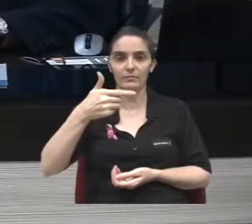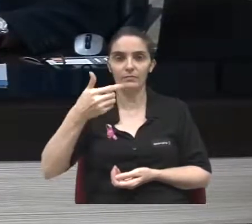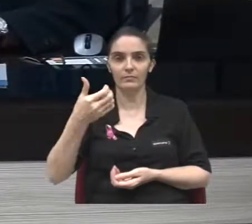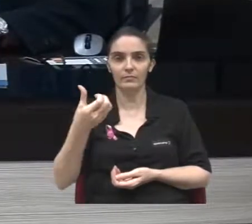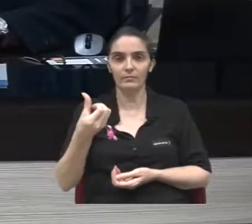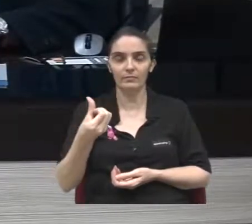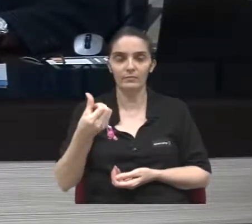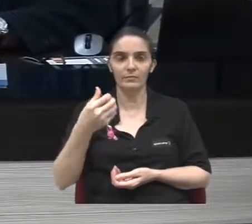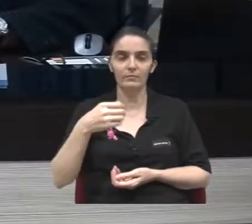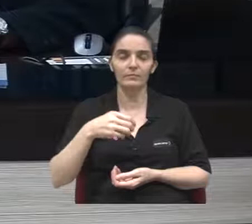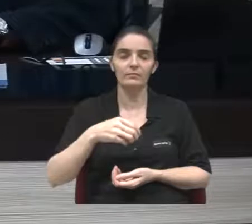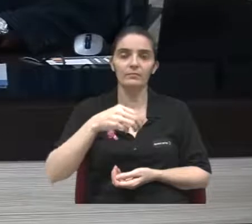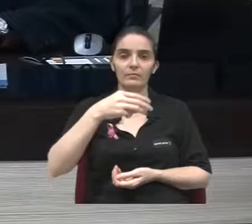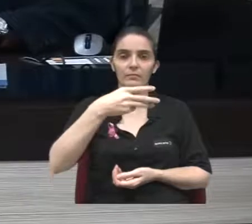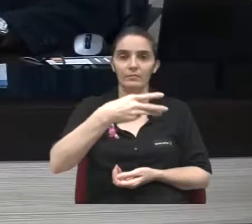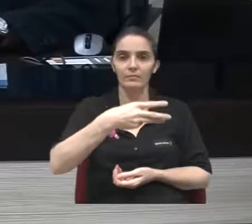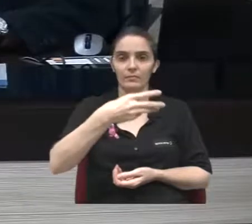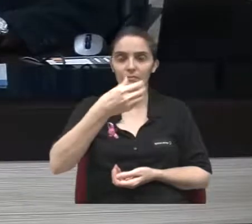3626/19.